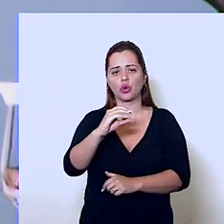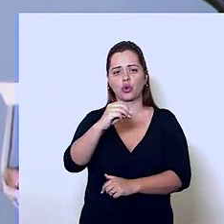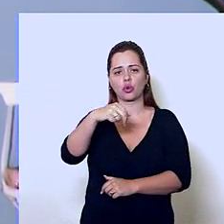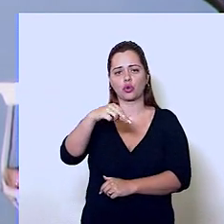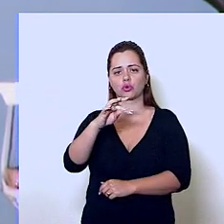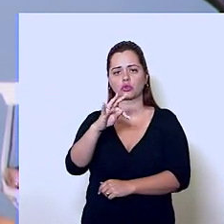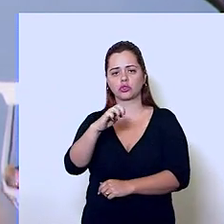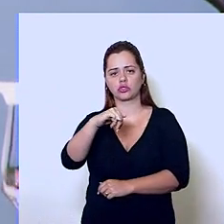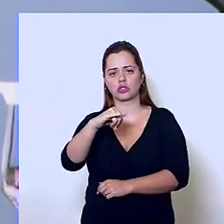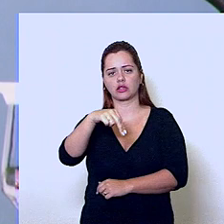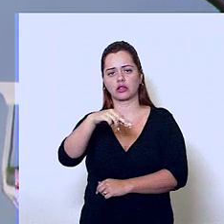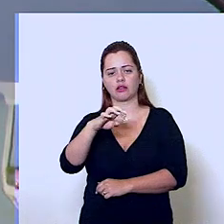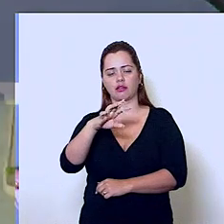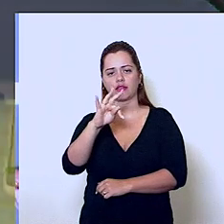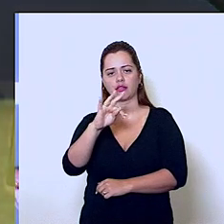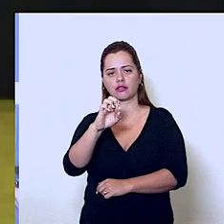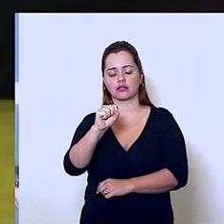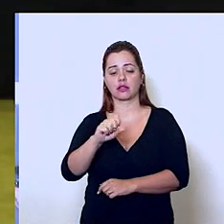meu chefe. Muito obrigada.